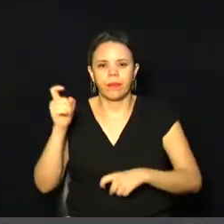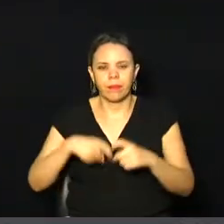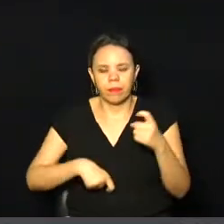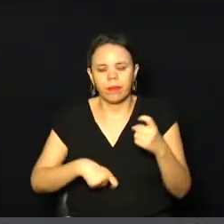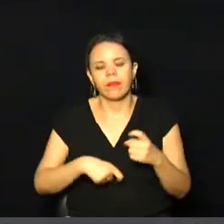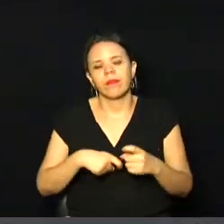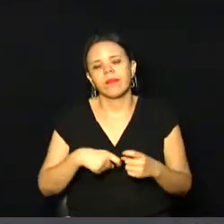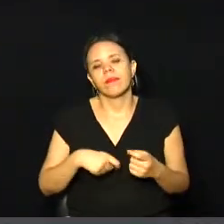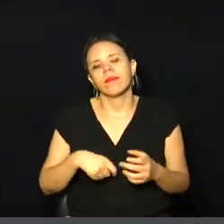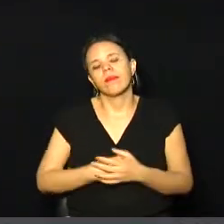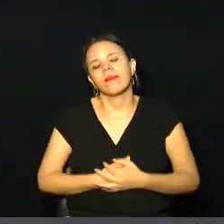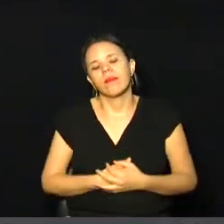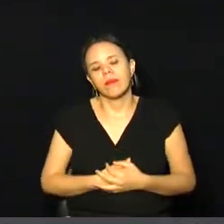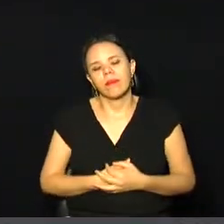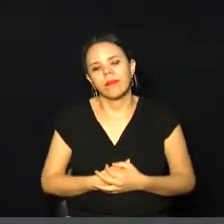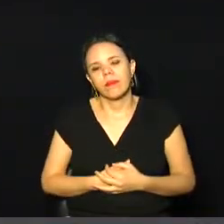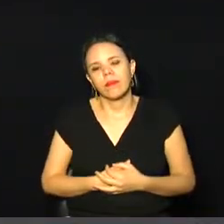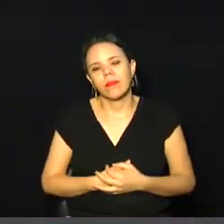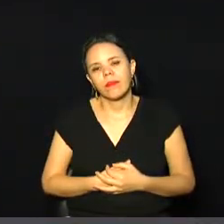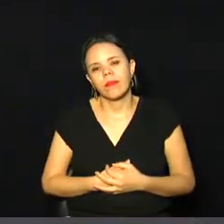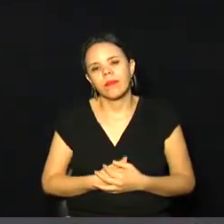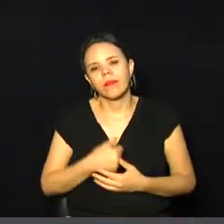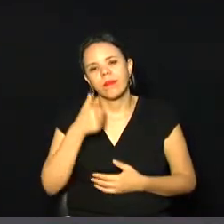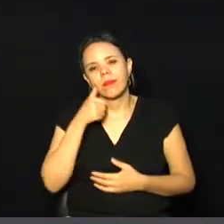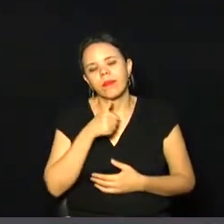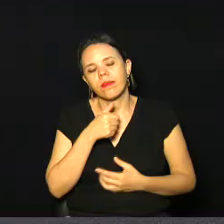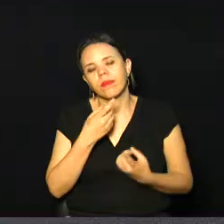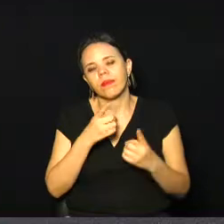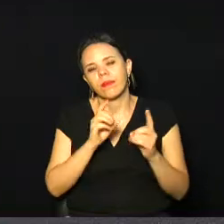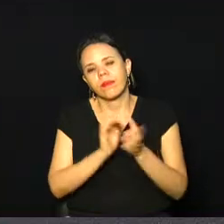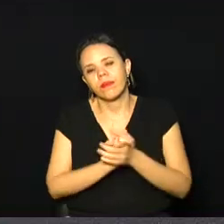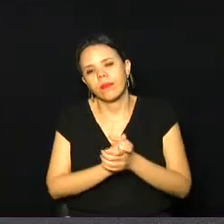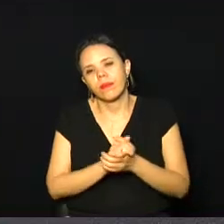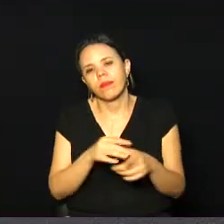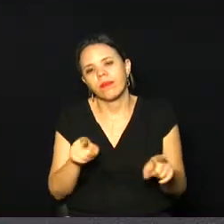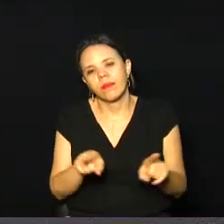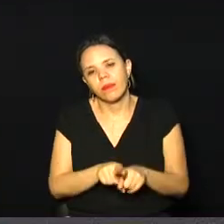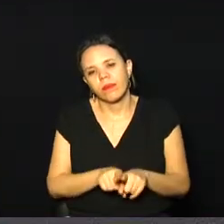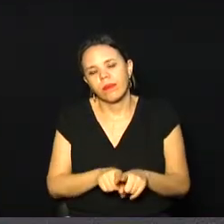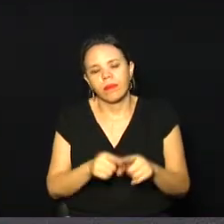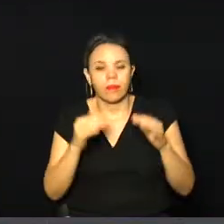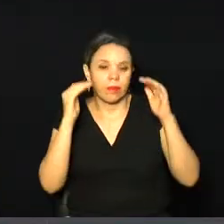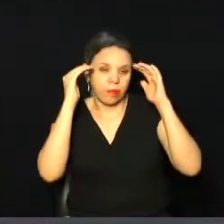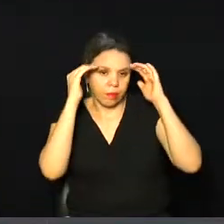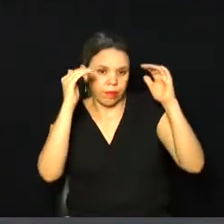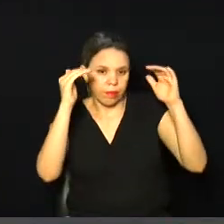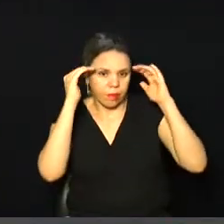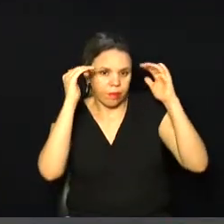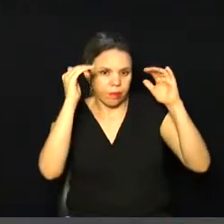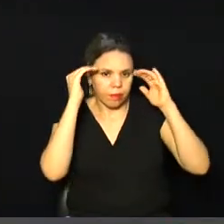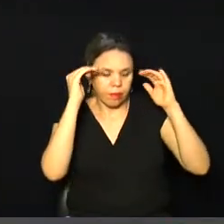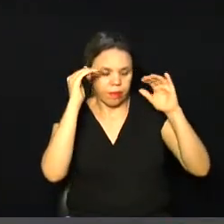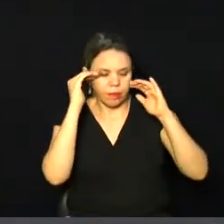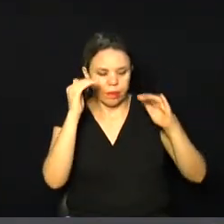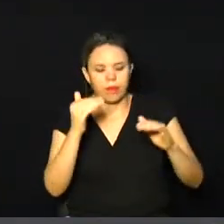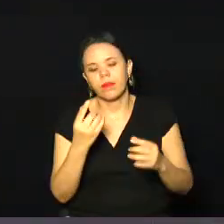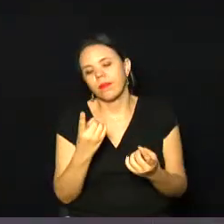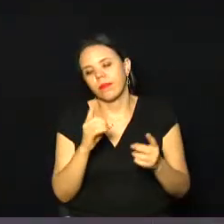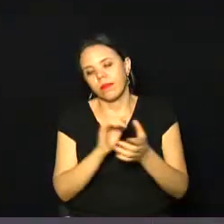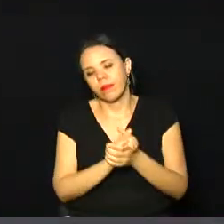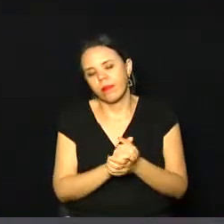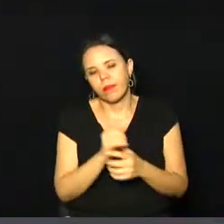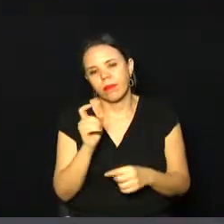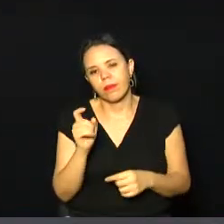também. Então, ali eu estou naquela relação, né? Então, eu também tenho que estar ali com meu marido. Temos